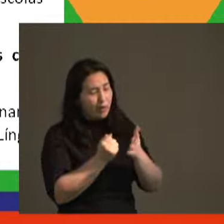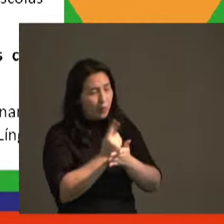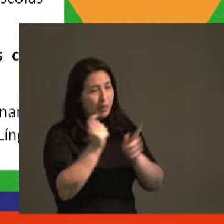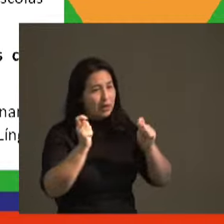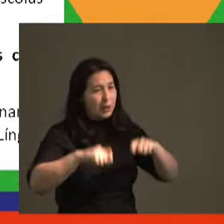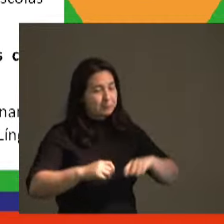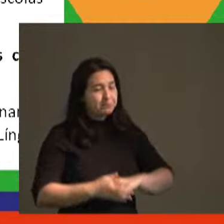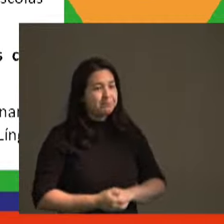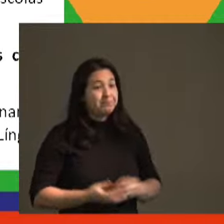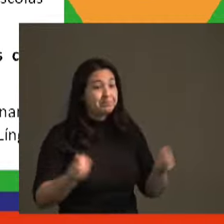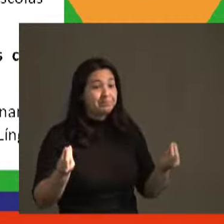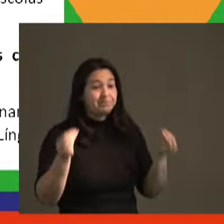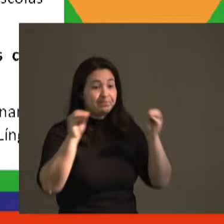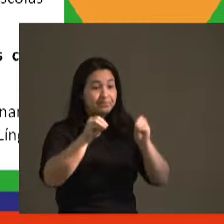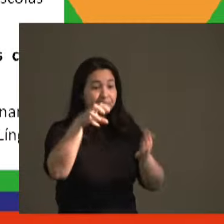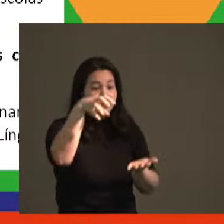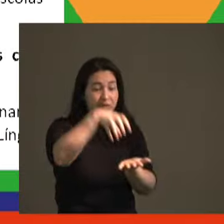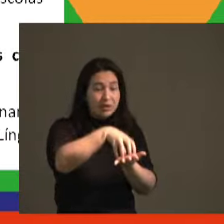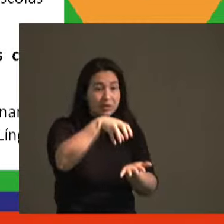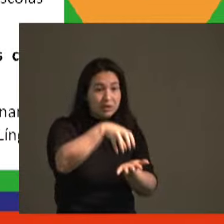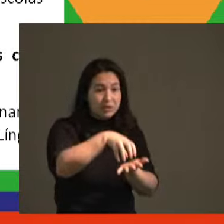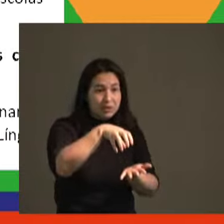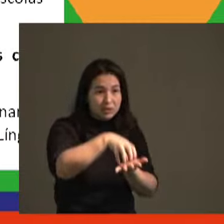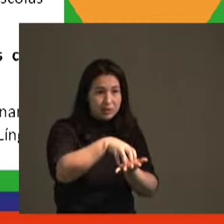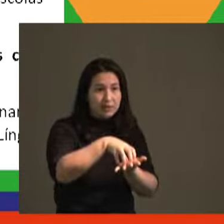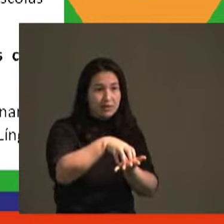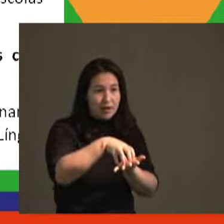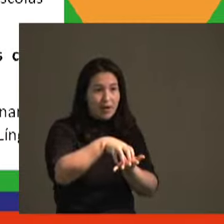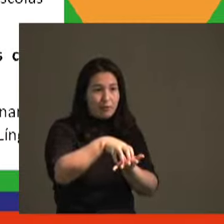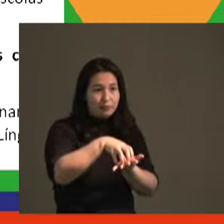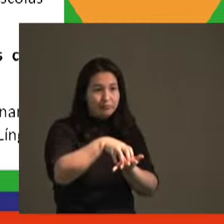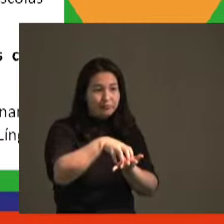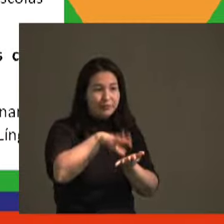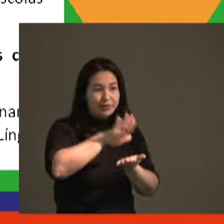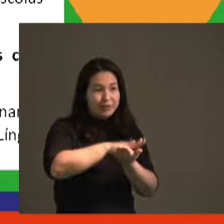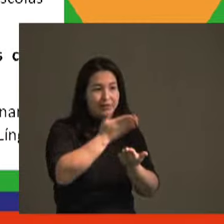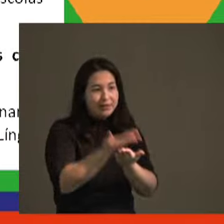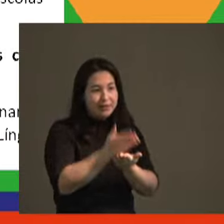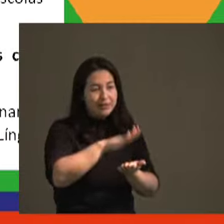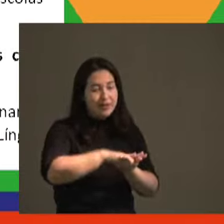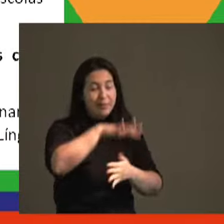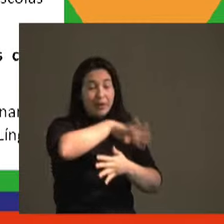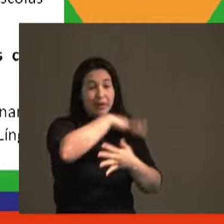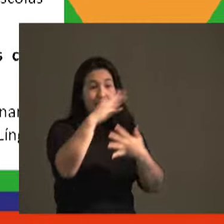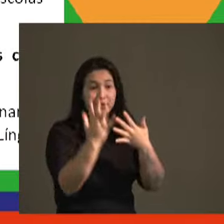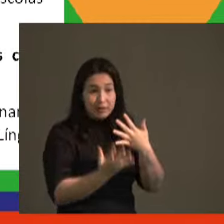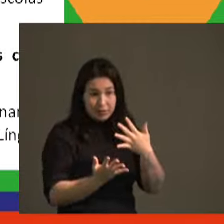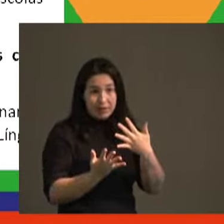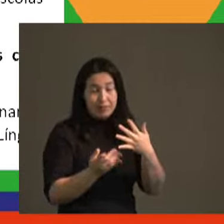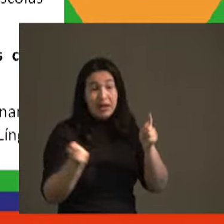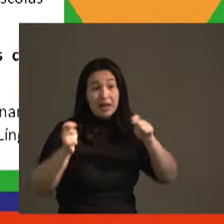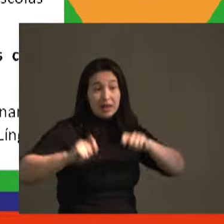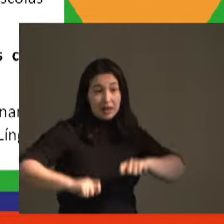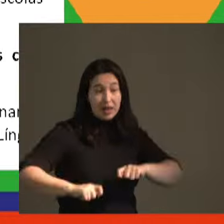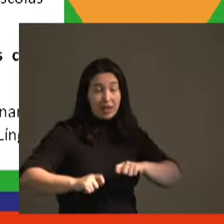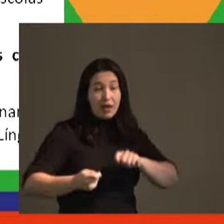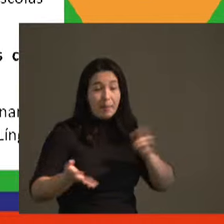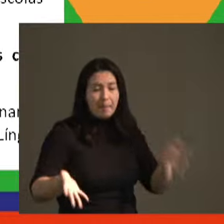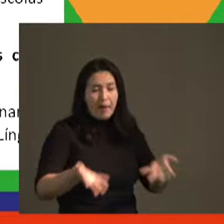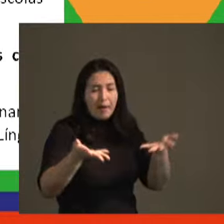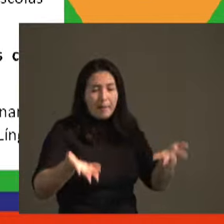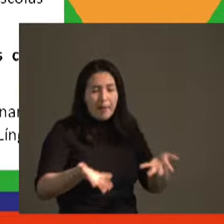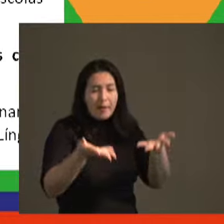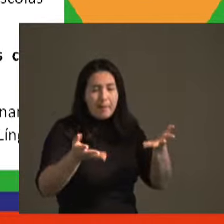Implantação da Central Nacional de Interpretação da Língua Brasileira de Sinais, Conect Libras Brasil, proporcionando